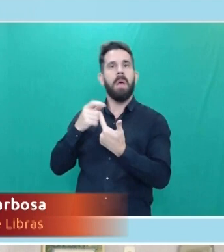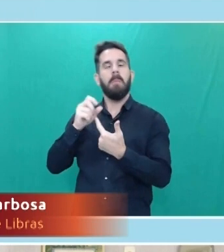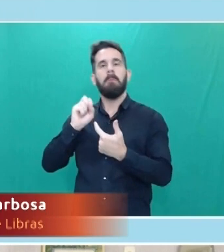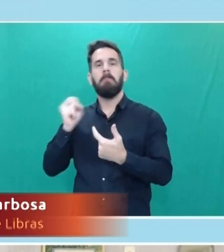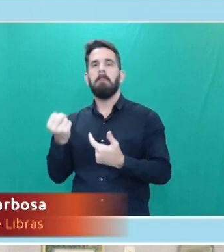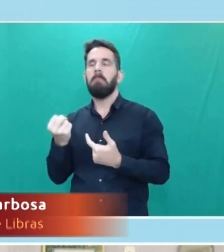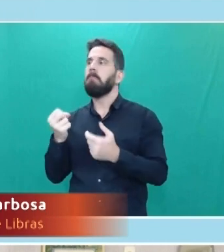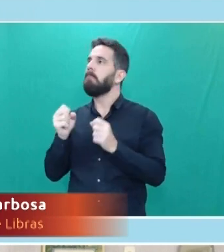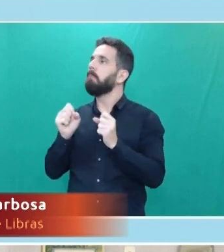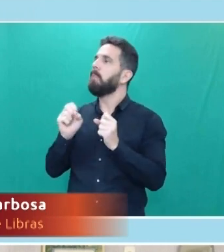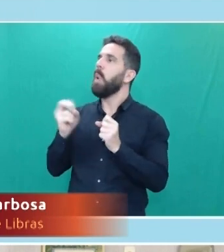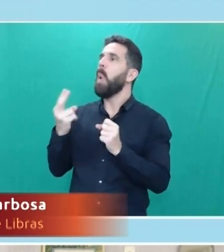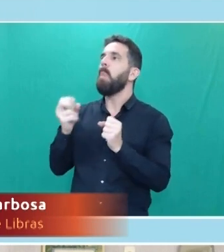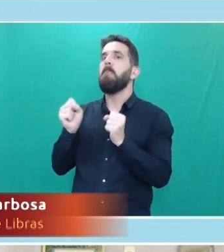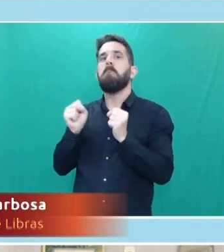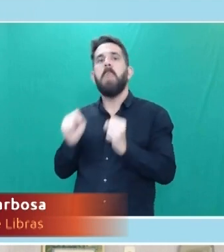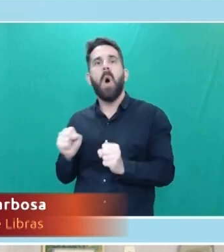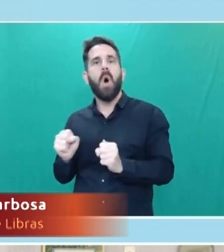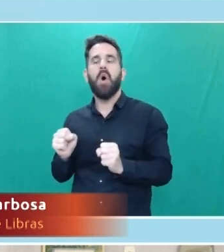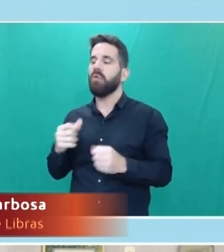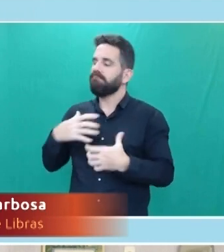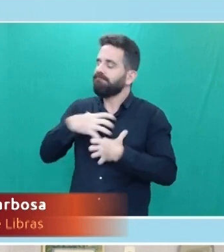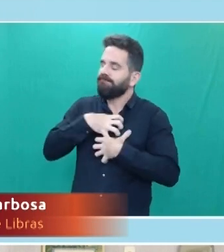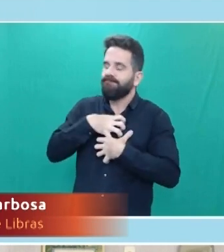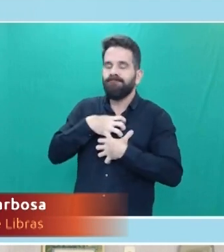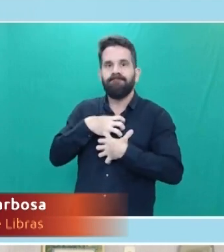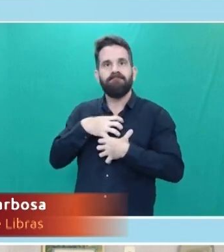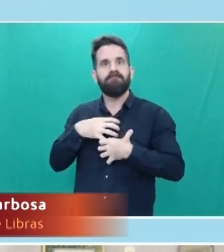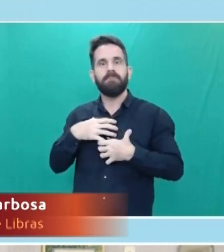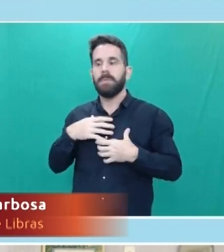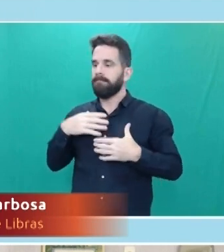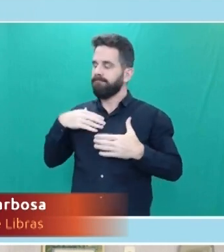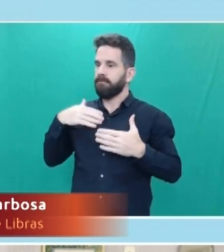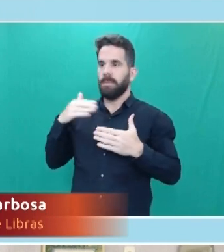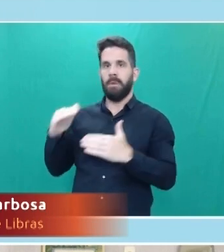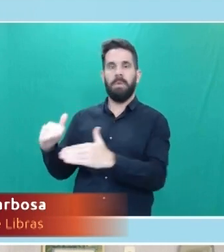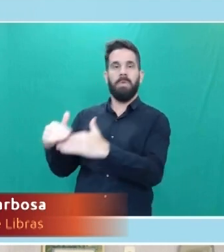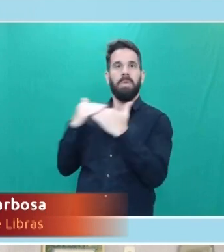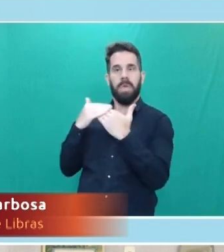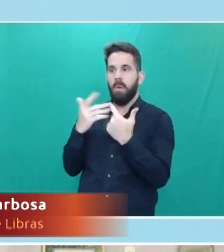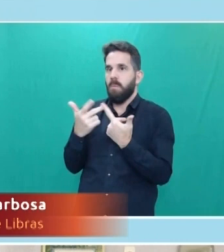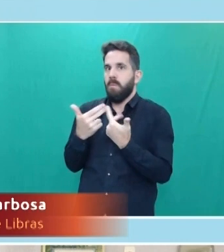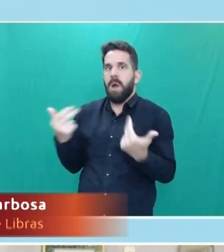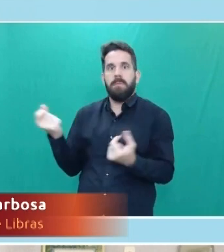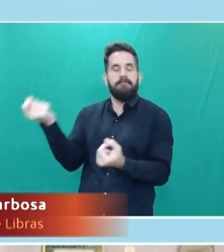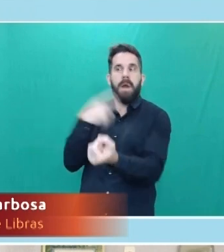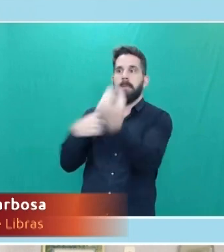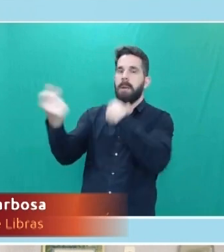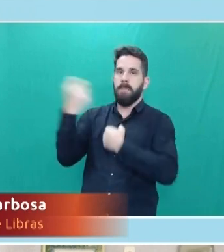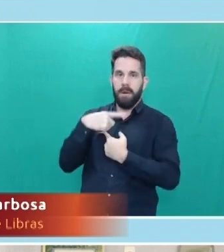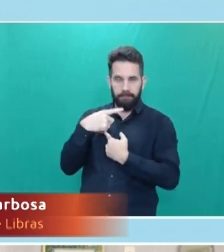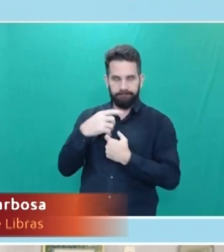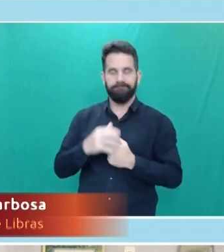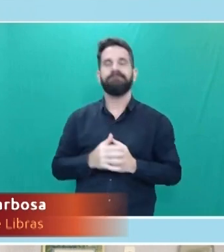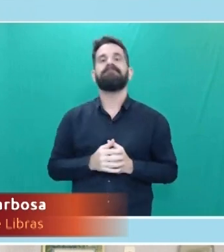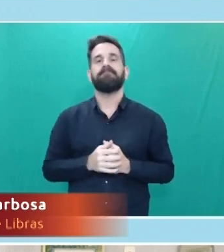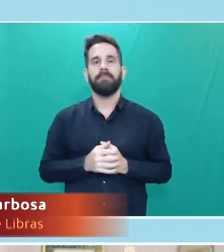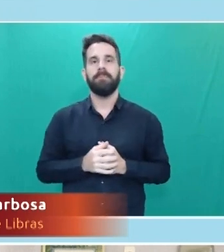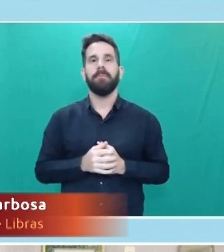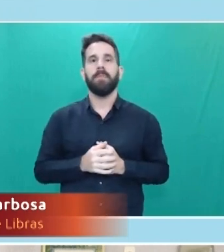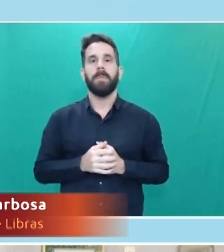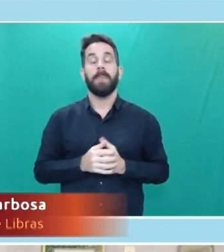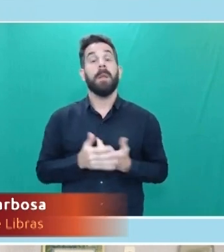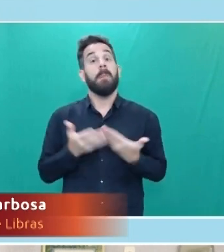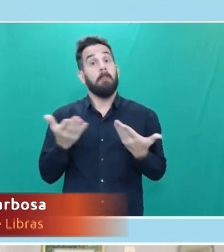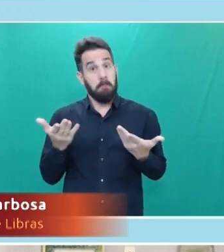patologia no sentido de ofensa à dignidade pessoal, daquele indivíduo que era vítima. Só que, ao contrário, o que a gente viu é que essa tipificação